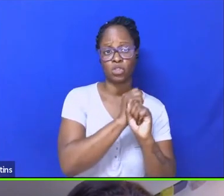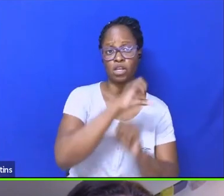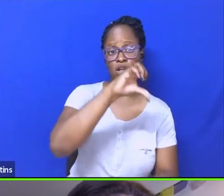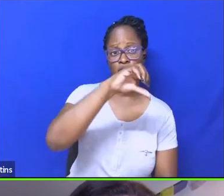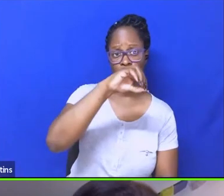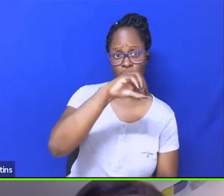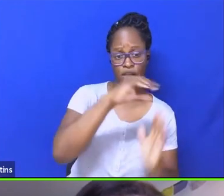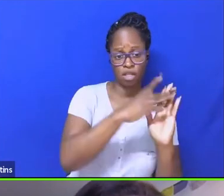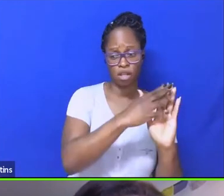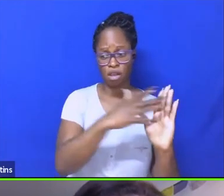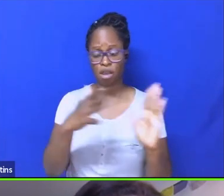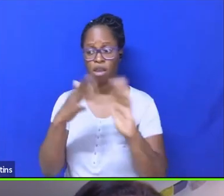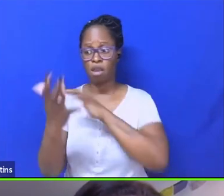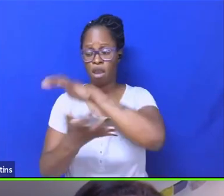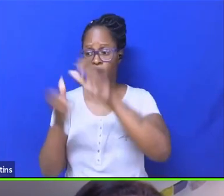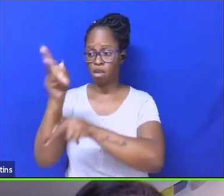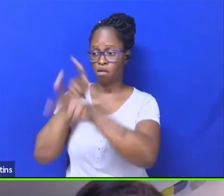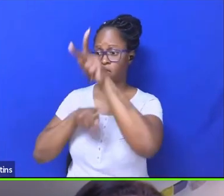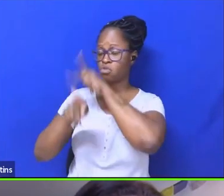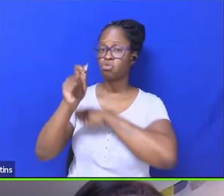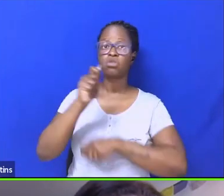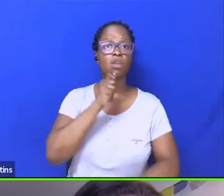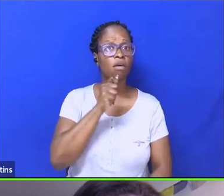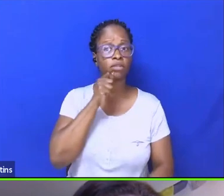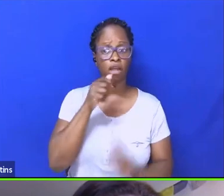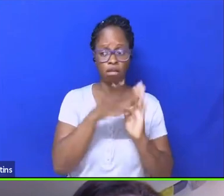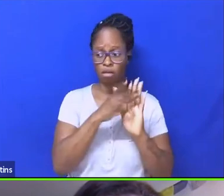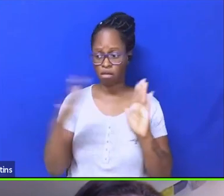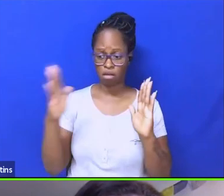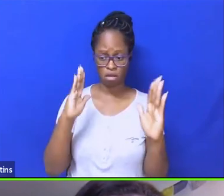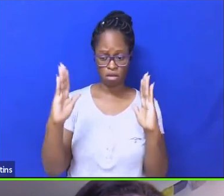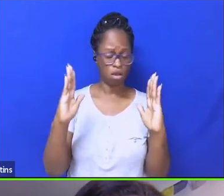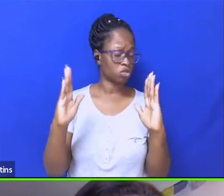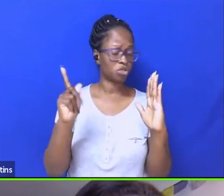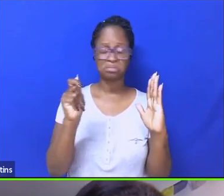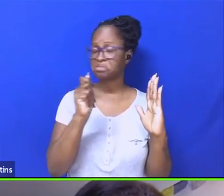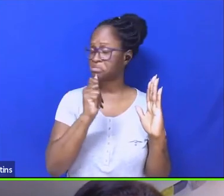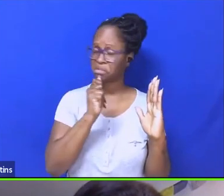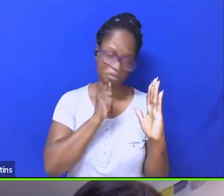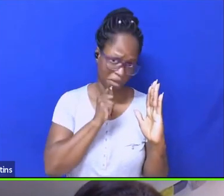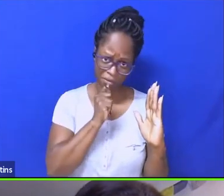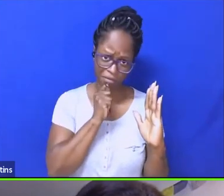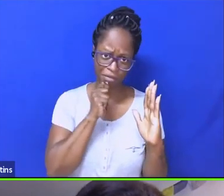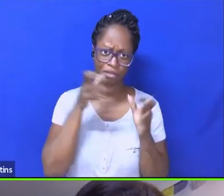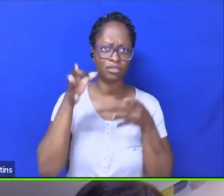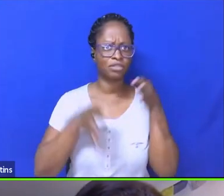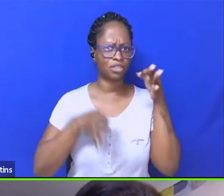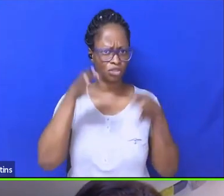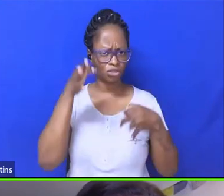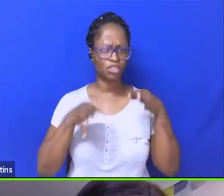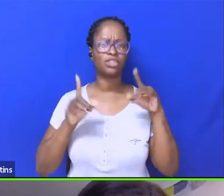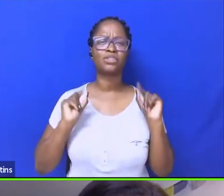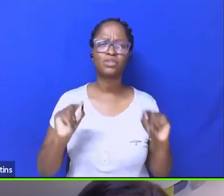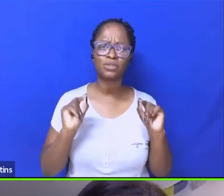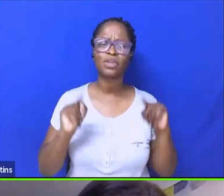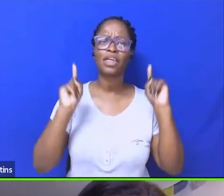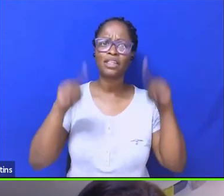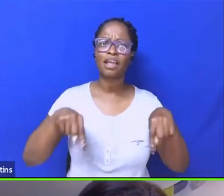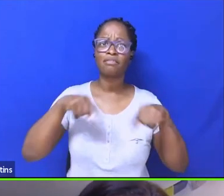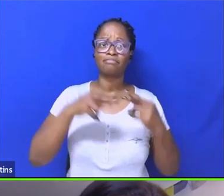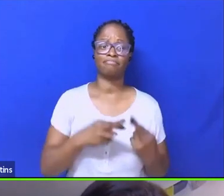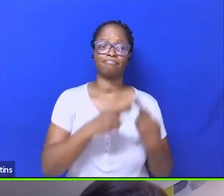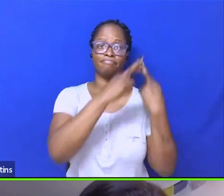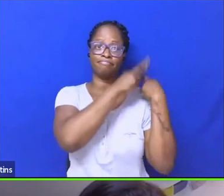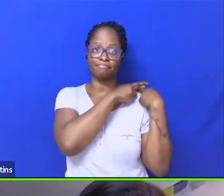verdade e justicia realmente que significar a responsabilidade de todos os órganos estatais que finalmente hicieron